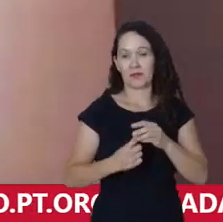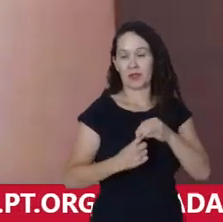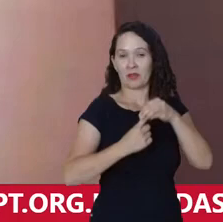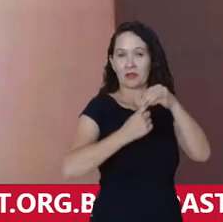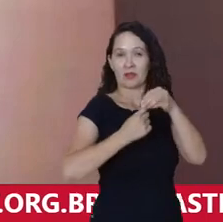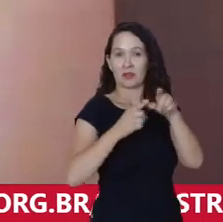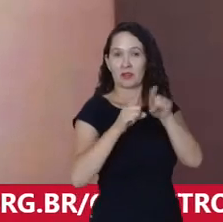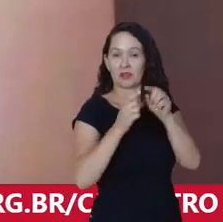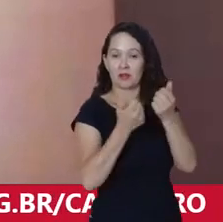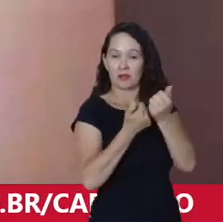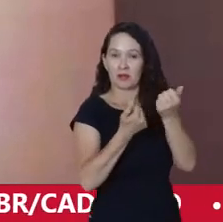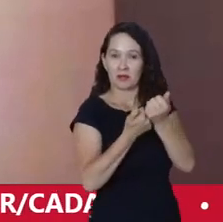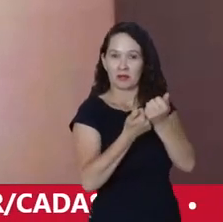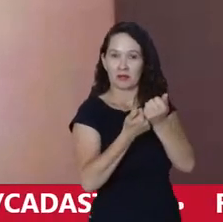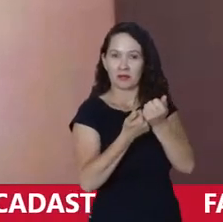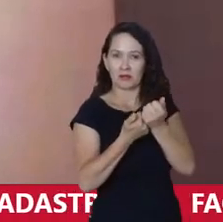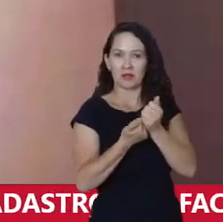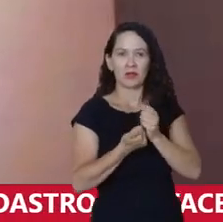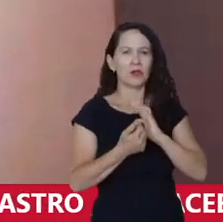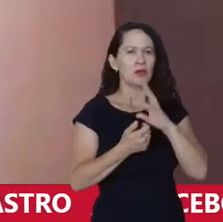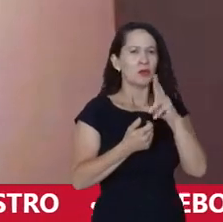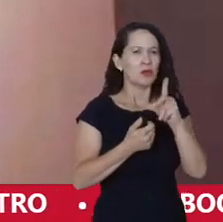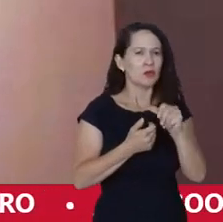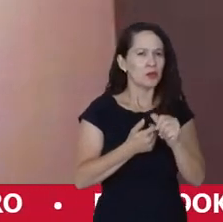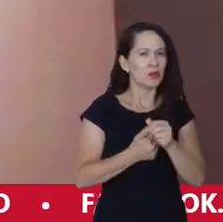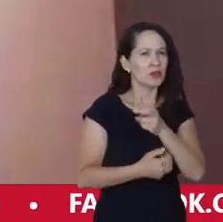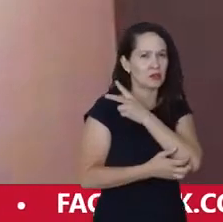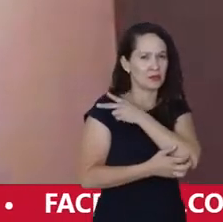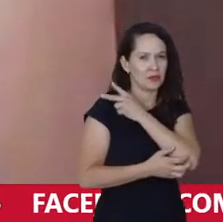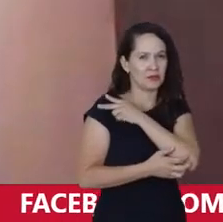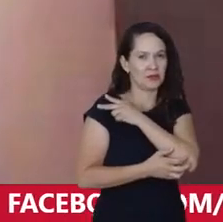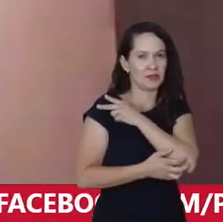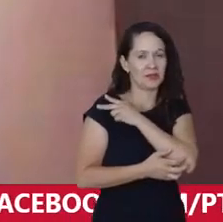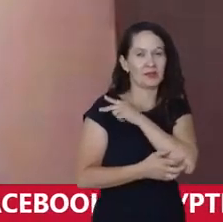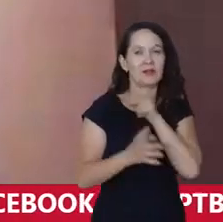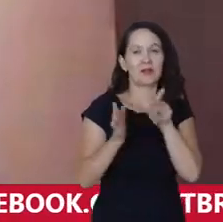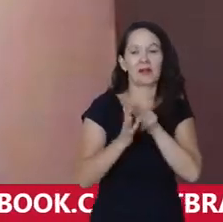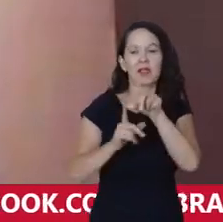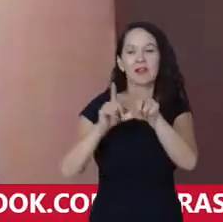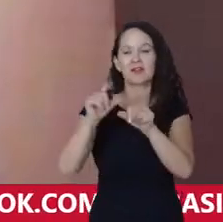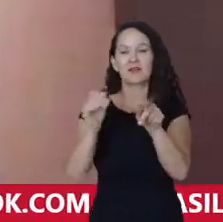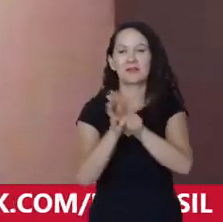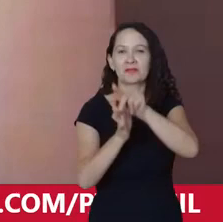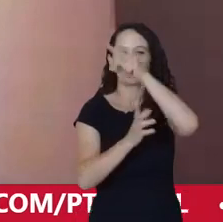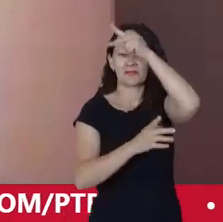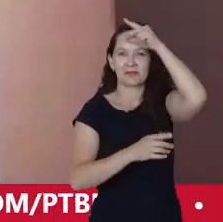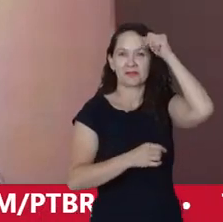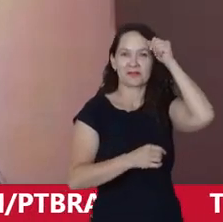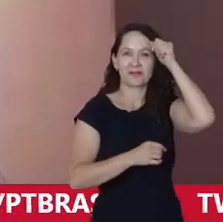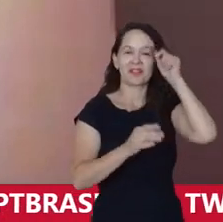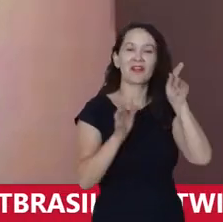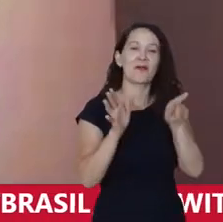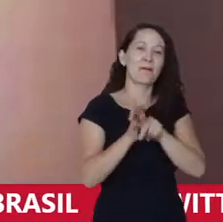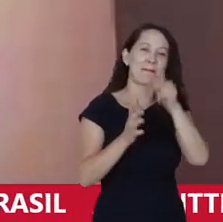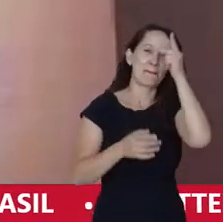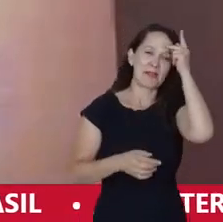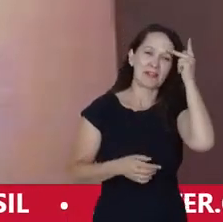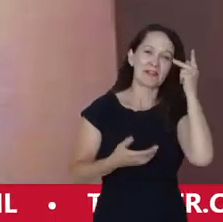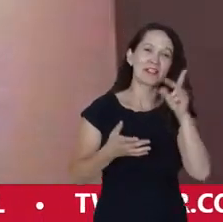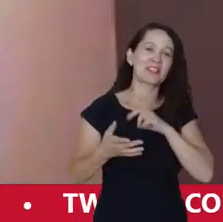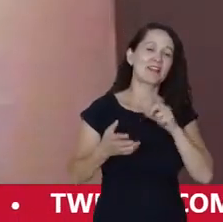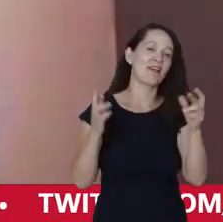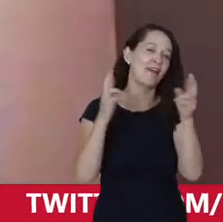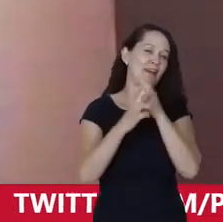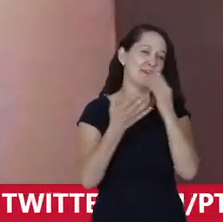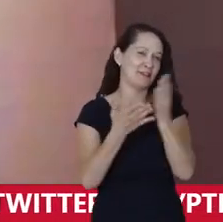liderança e assessoramento. Então, todos os cargos de chefia serão indicados pelo prefeito, ou seja, são pessoas que têm algum